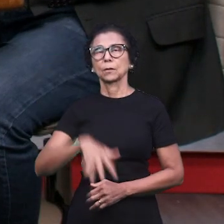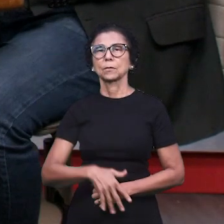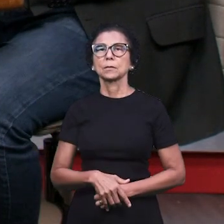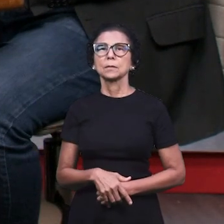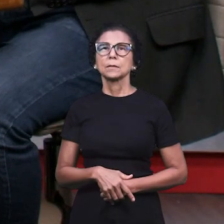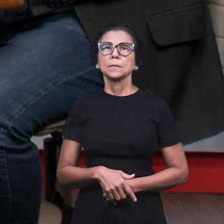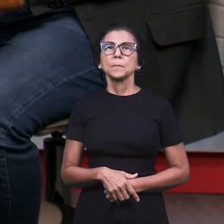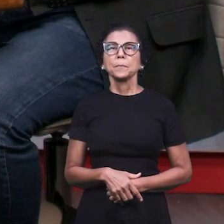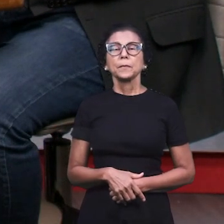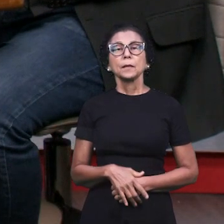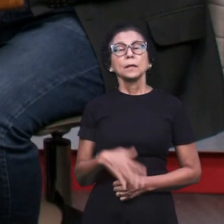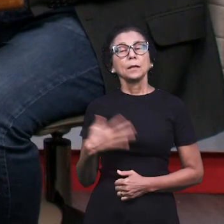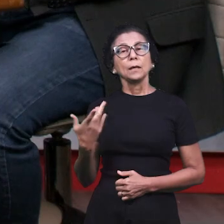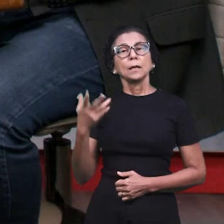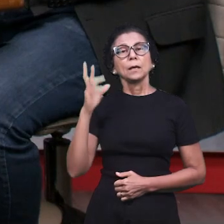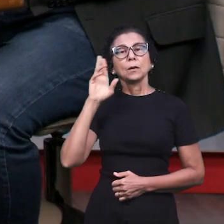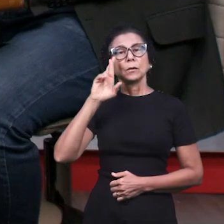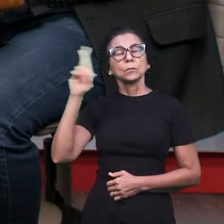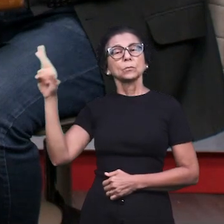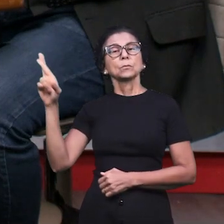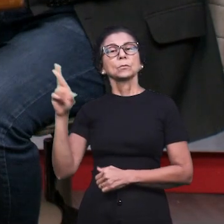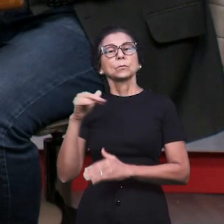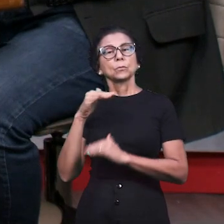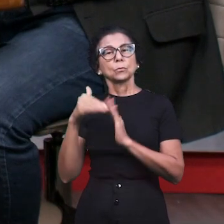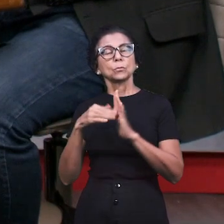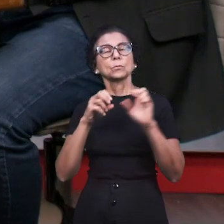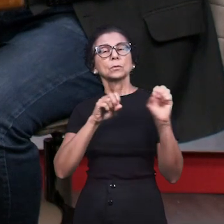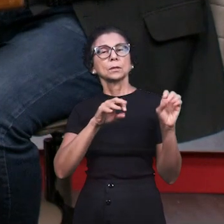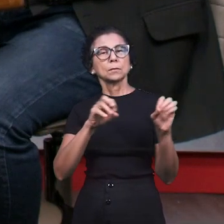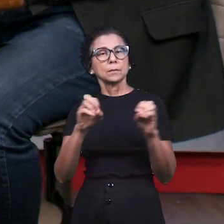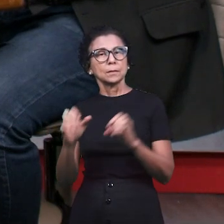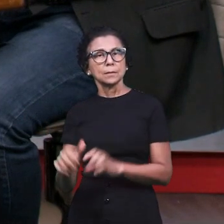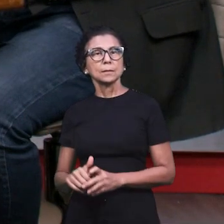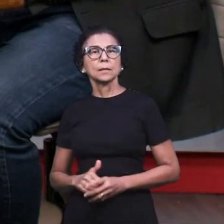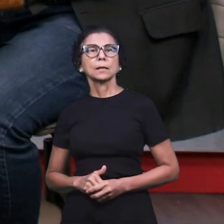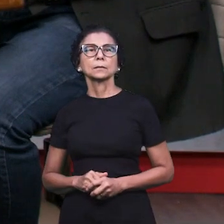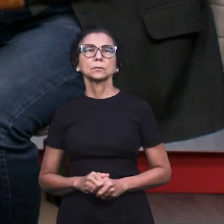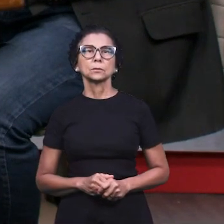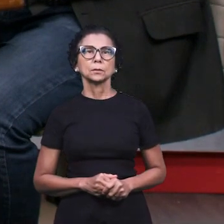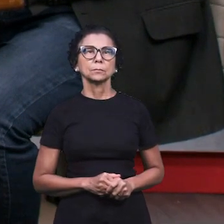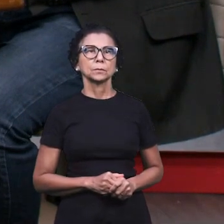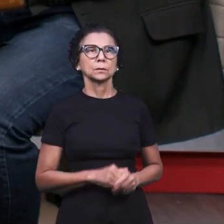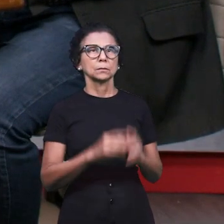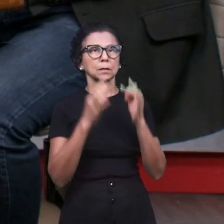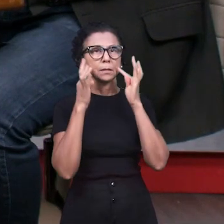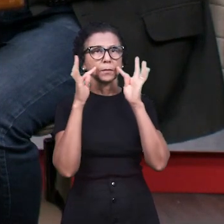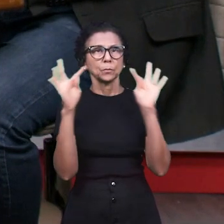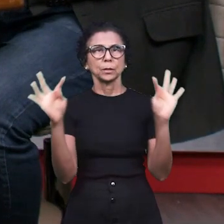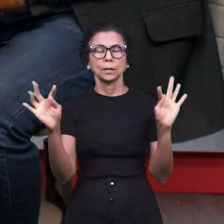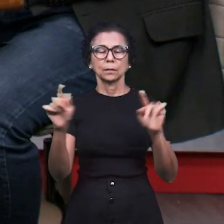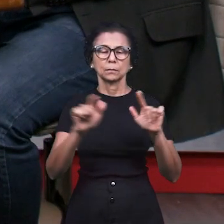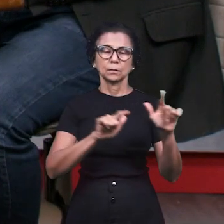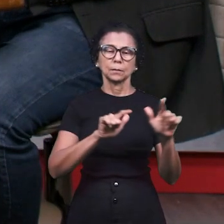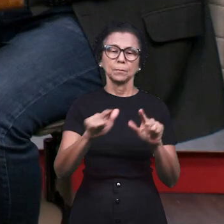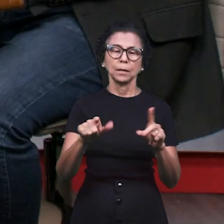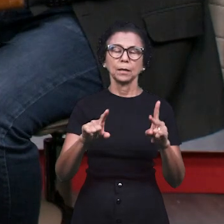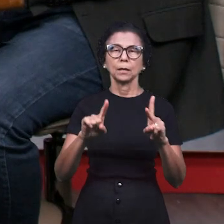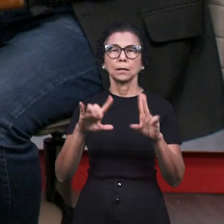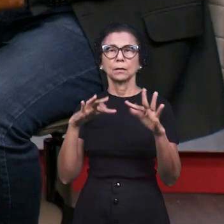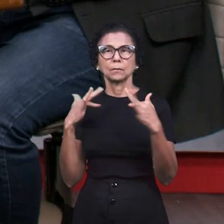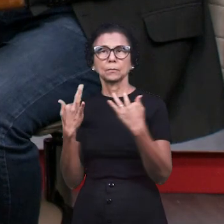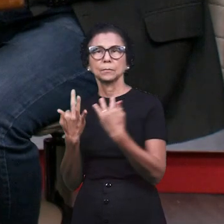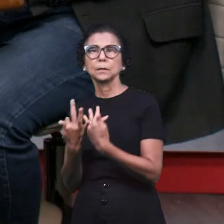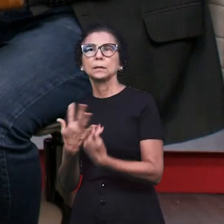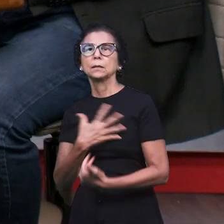nós devemos levar na nossa convivência, tanto na nossa casa, no nosso ambiente de trabalho, ensinar para os nossos